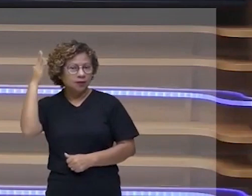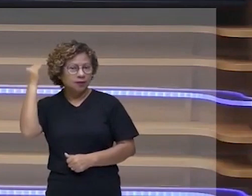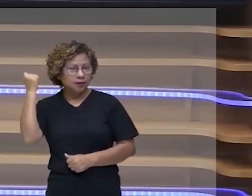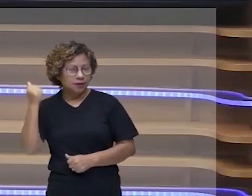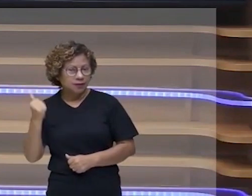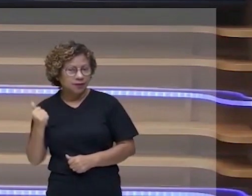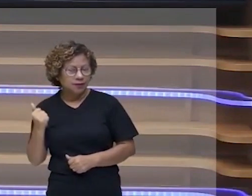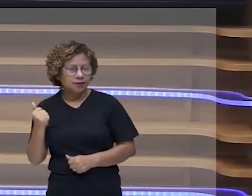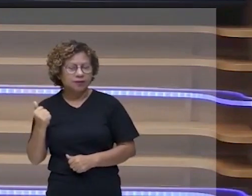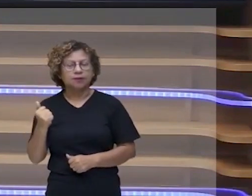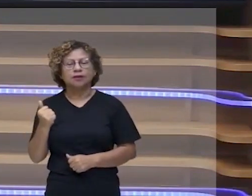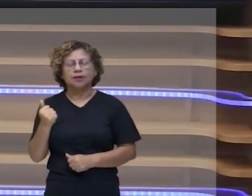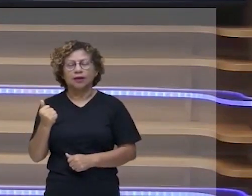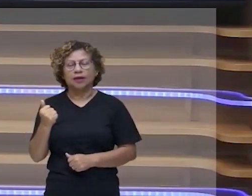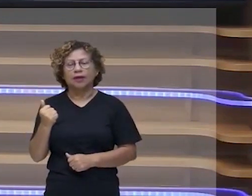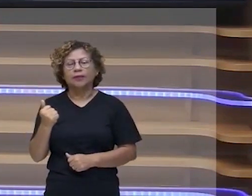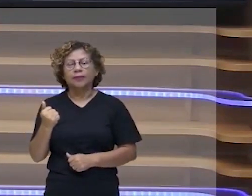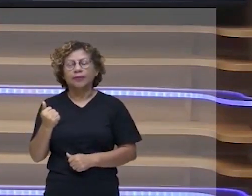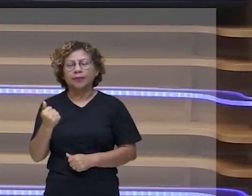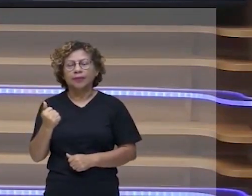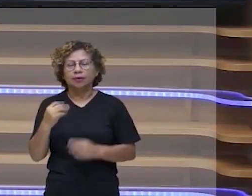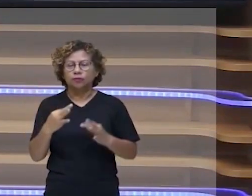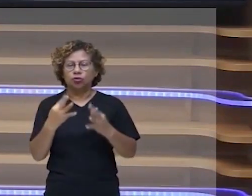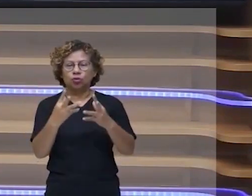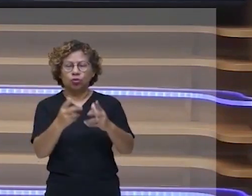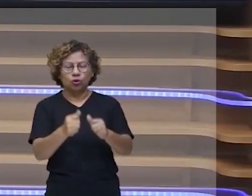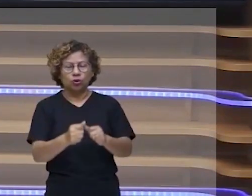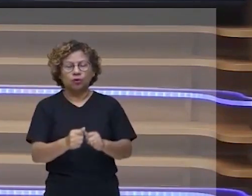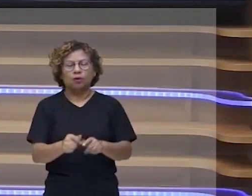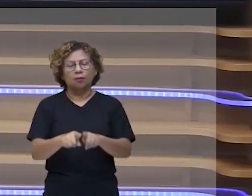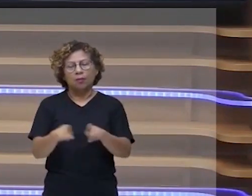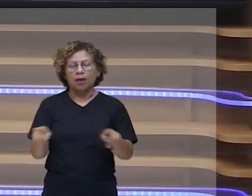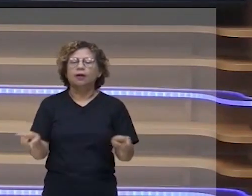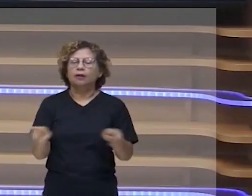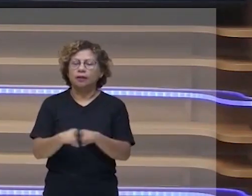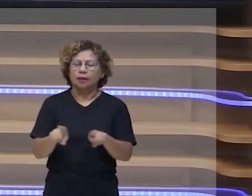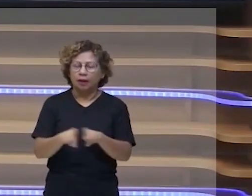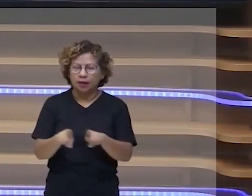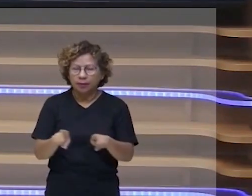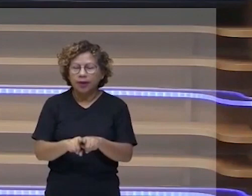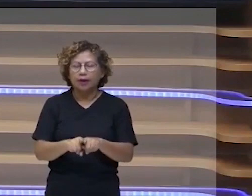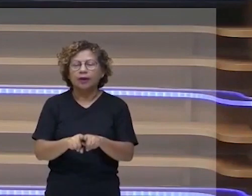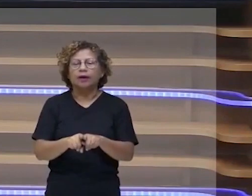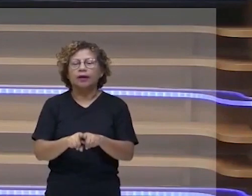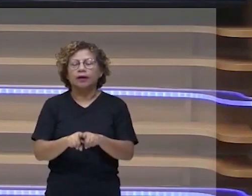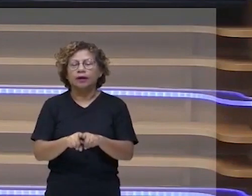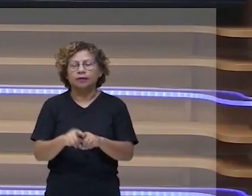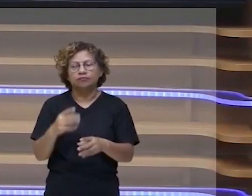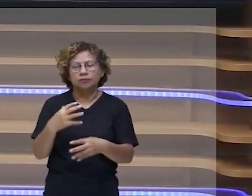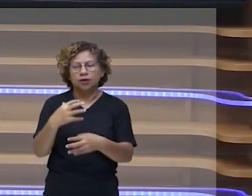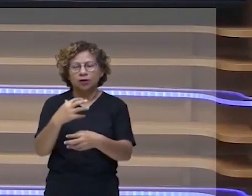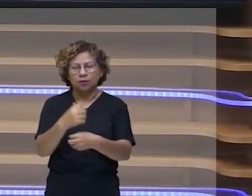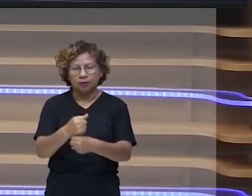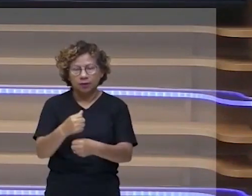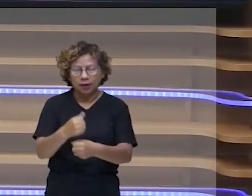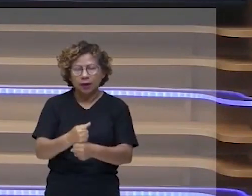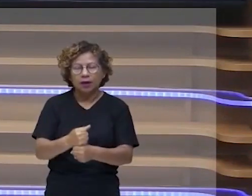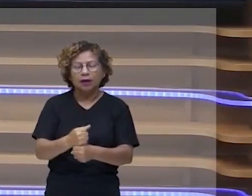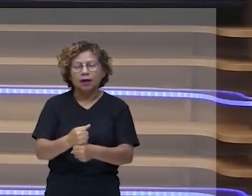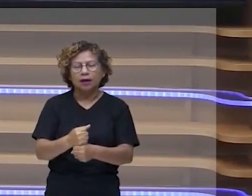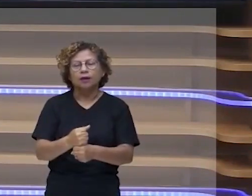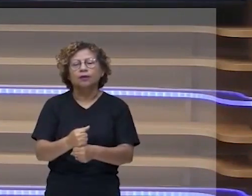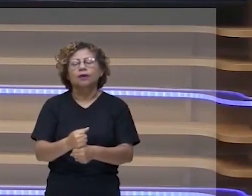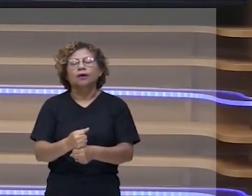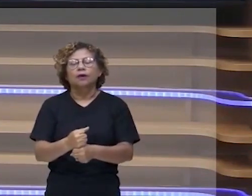apenas as operações de soma e subtração, o cálculo das expressões, como vocês viram no momento anterior da nossa aula, mas também aprender um